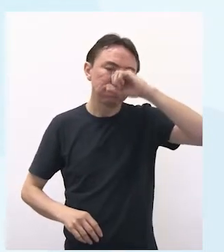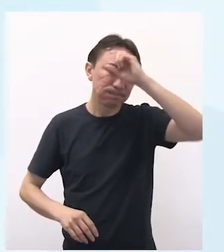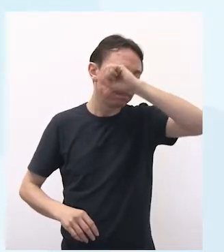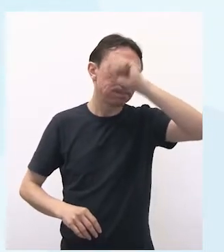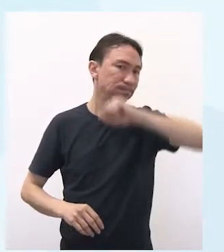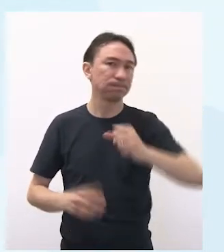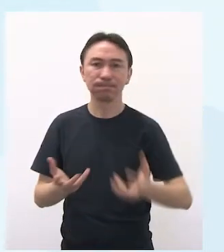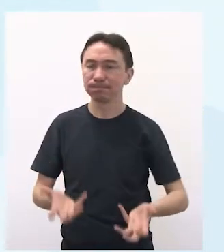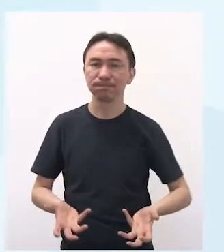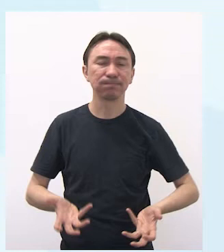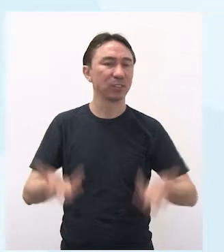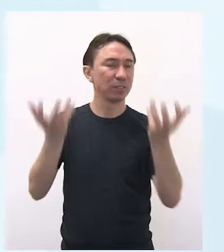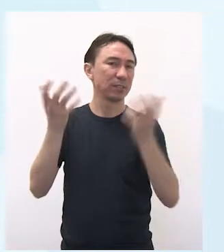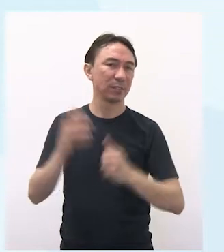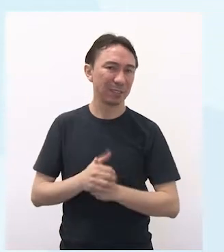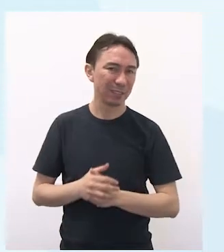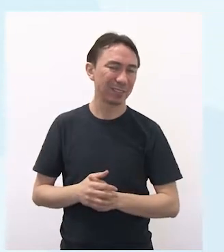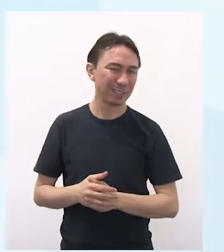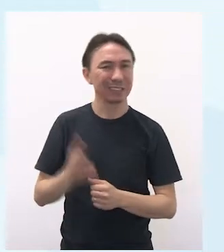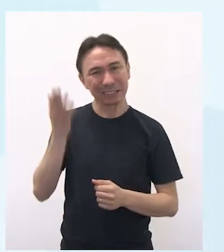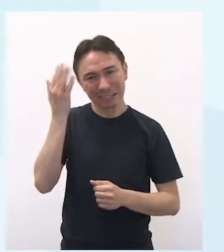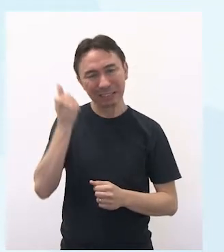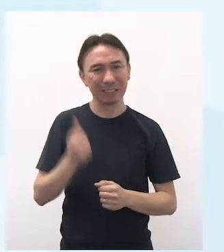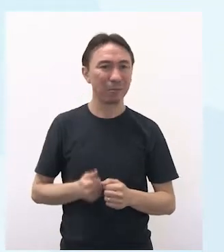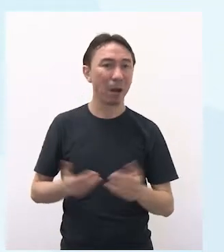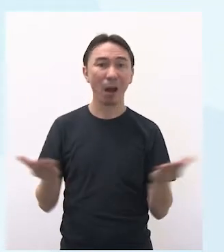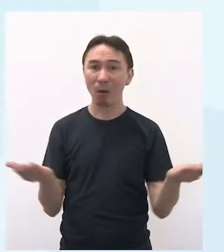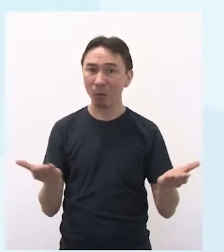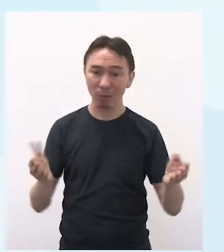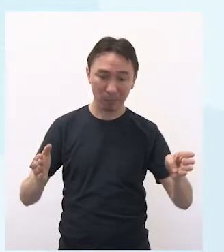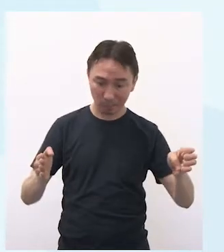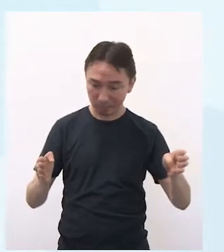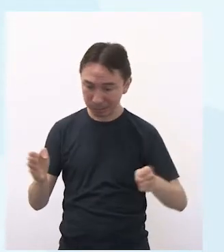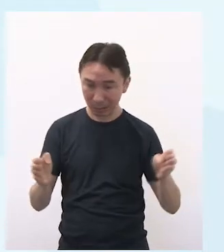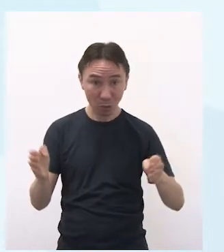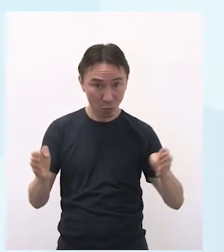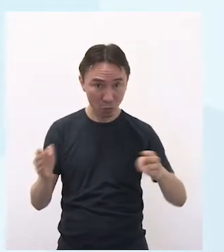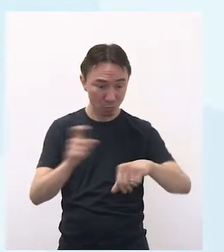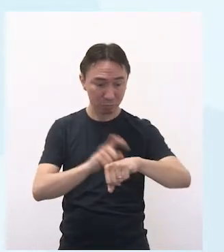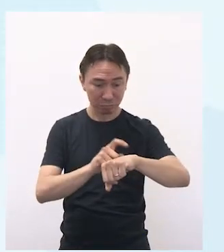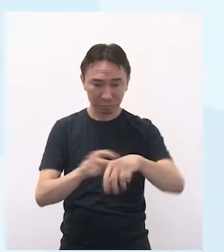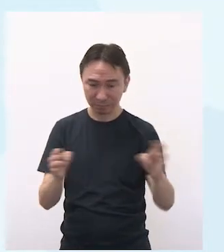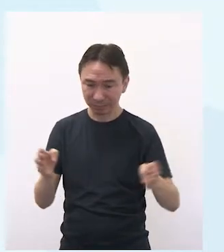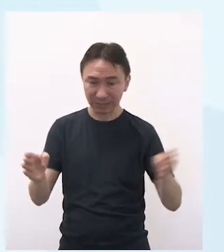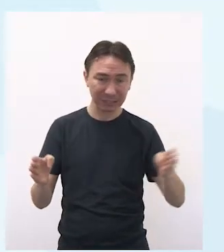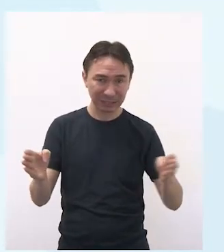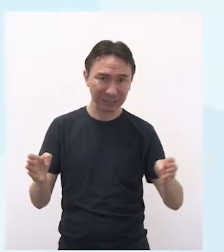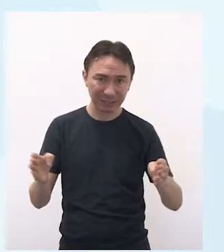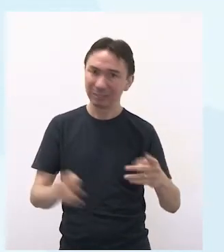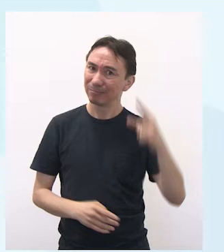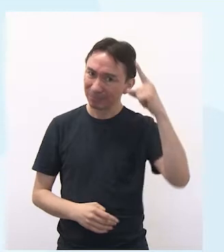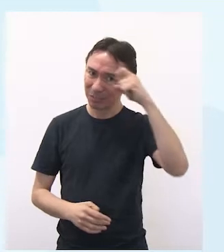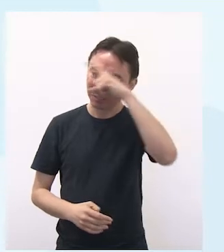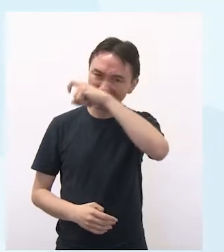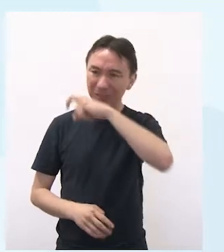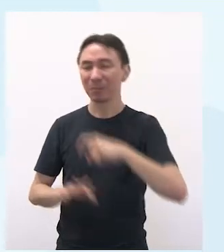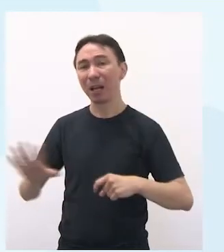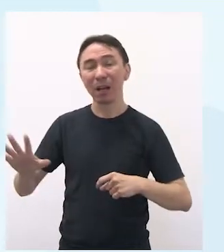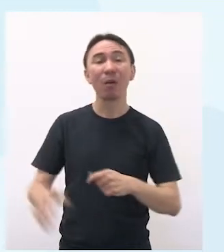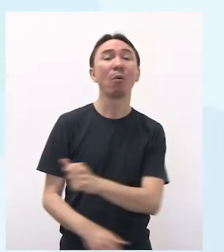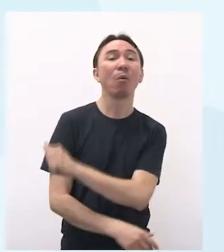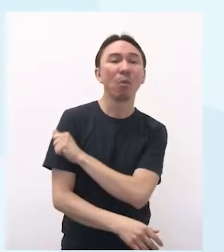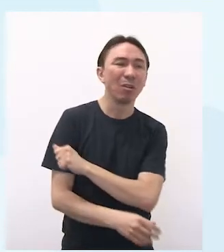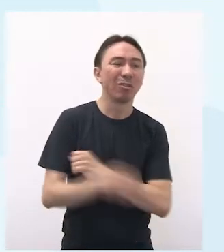estamos vivenciando, tão inusitado, e que nós precisamos continuar porque esse aluno fique conosco para que